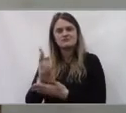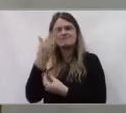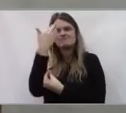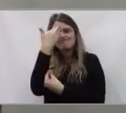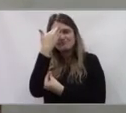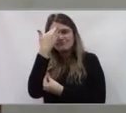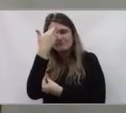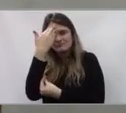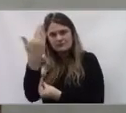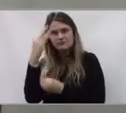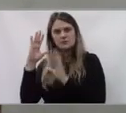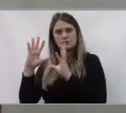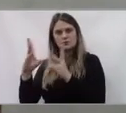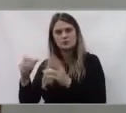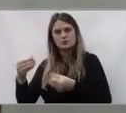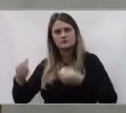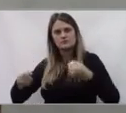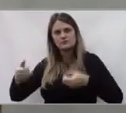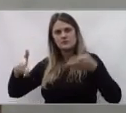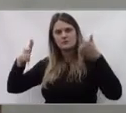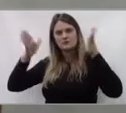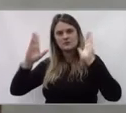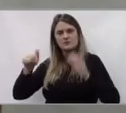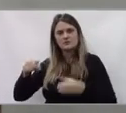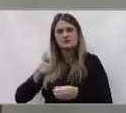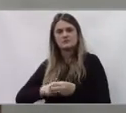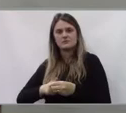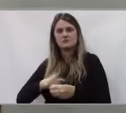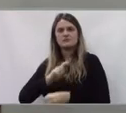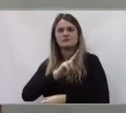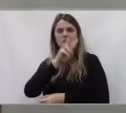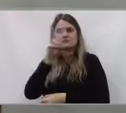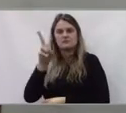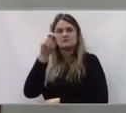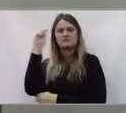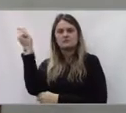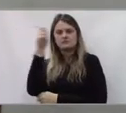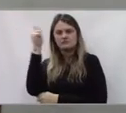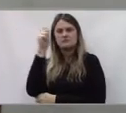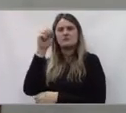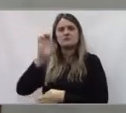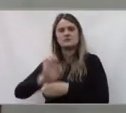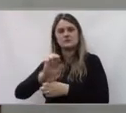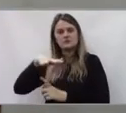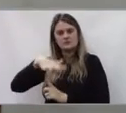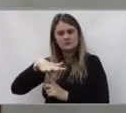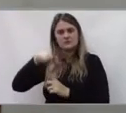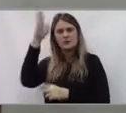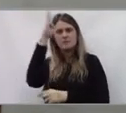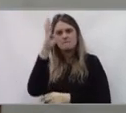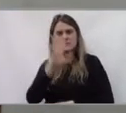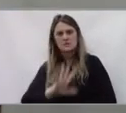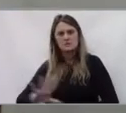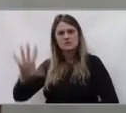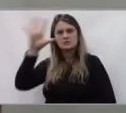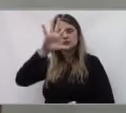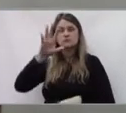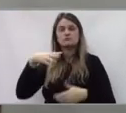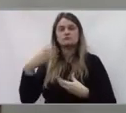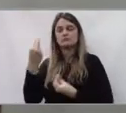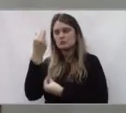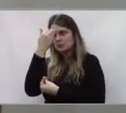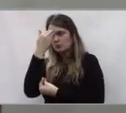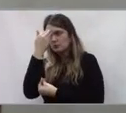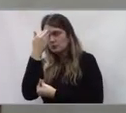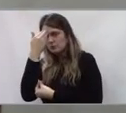vocês, a todos vocês, caminhoneiros daqui, do Rio Grande do Sul, do nosso Paraná, do nosso Brasil. Nós devemos muito